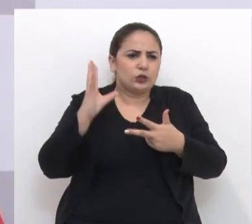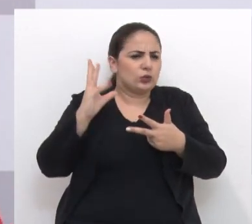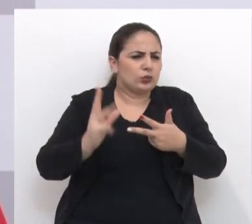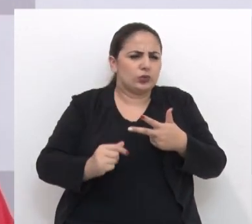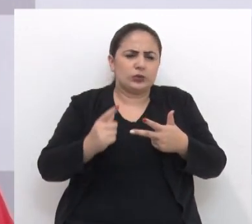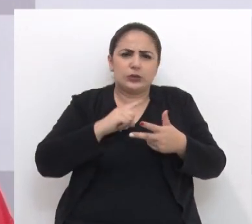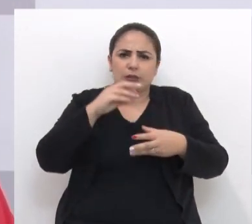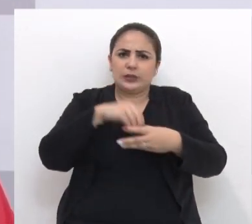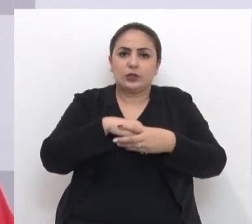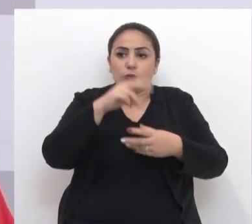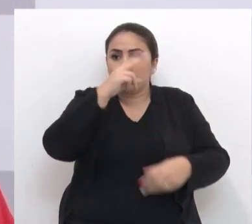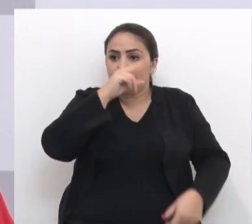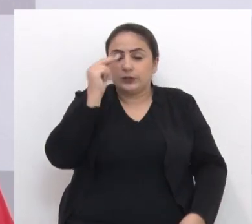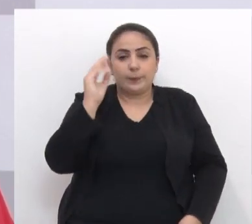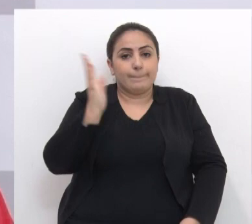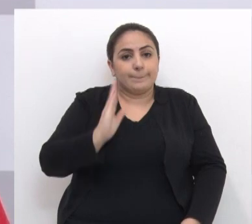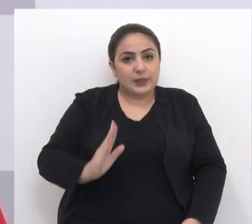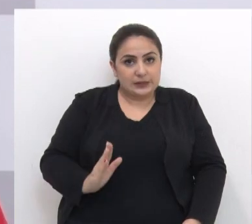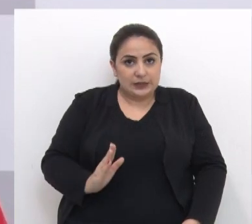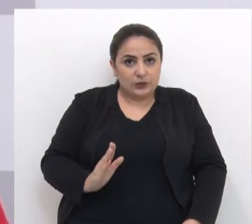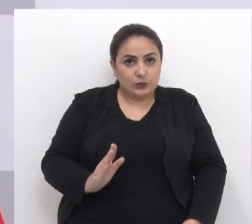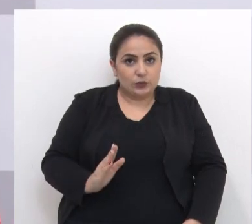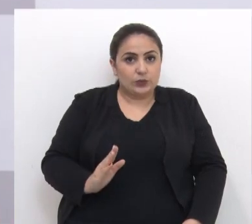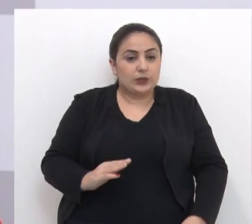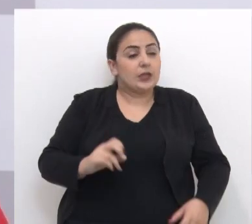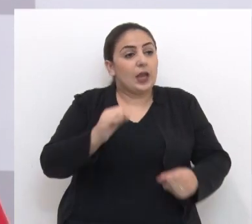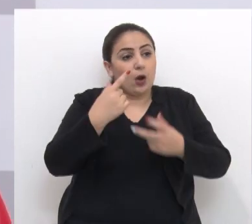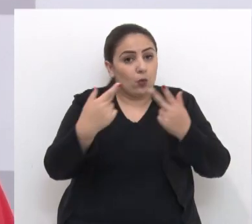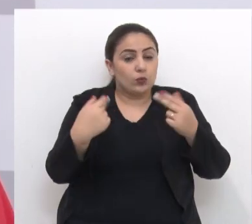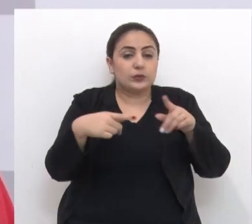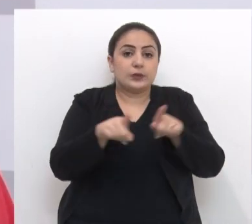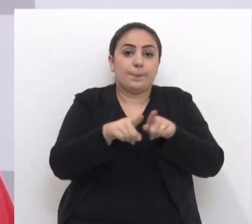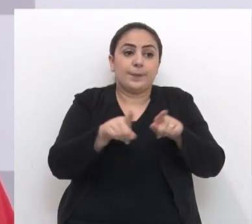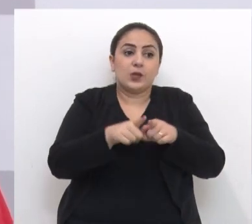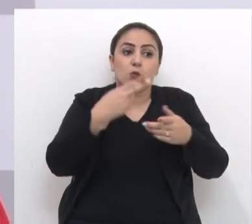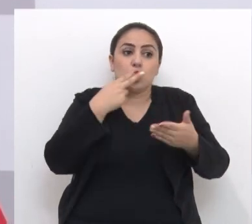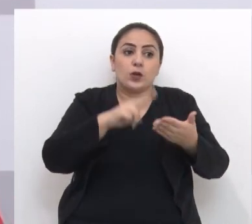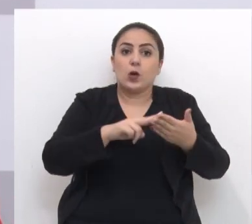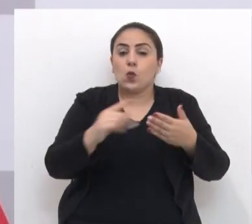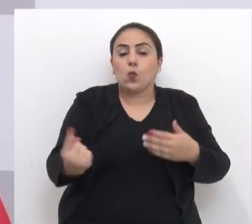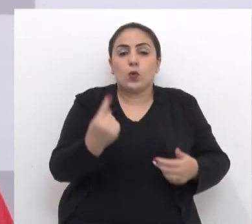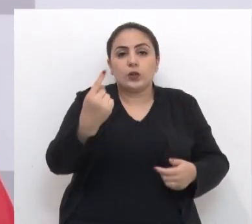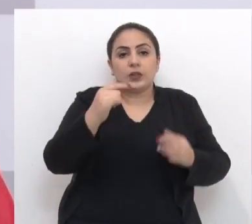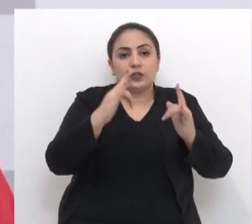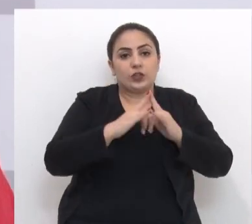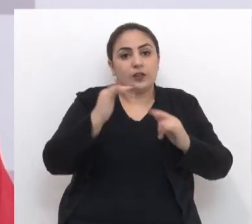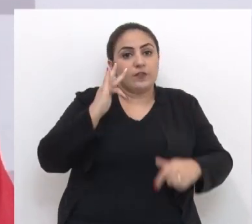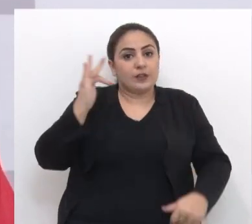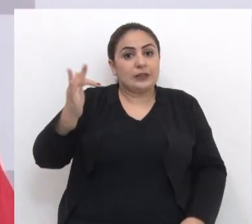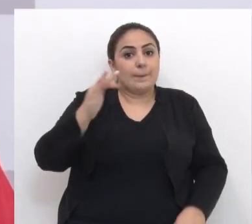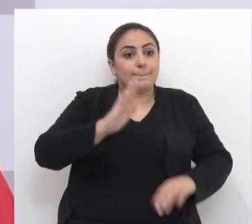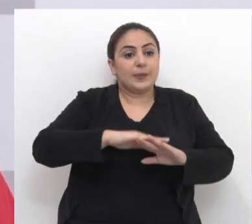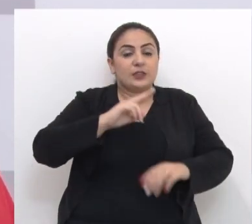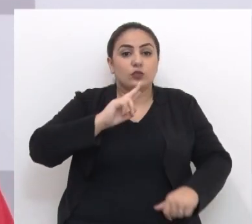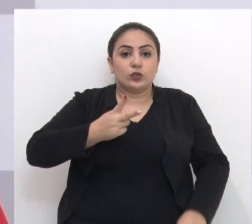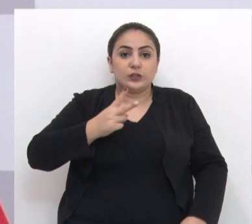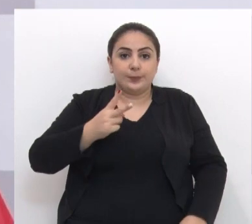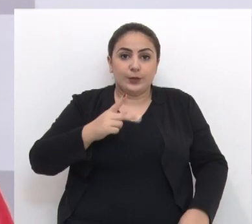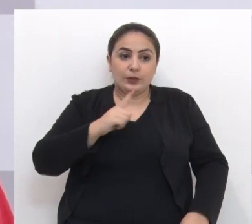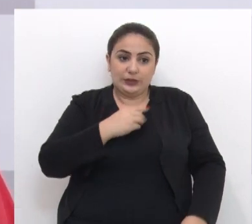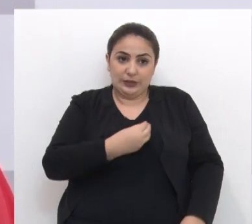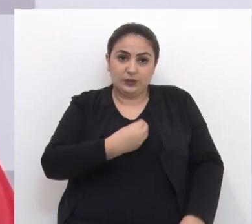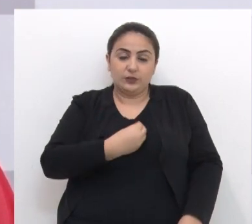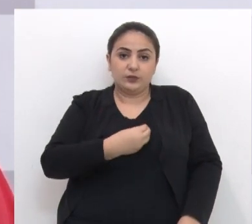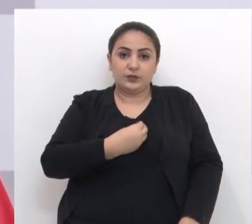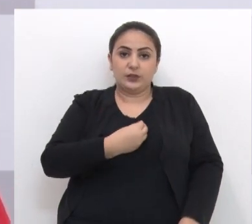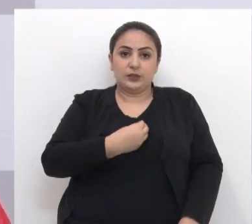estão presentes em todos os municípios brasileiros. Em alguns, inclusive, o Correio é o único órgão federal em mais de 2.000